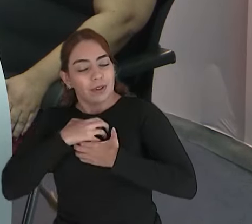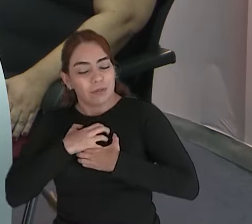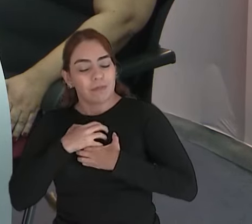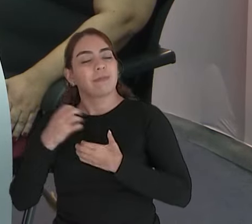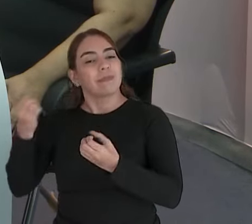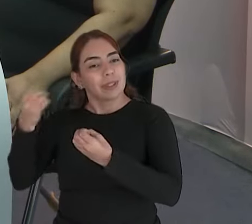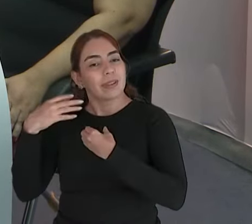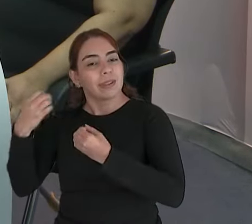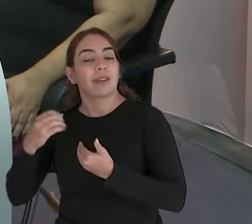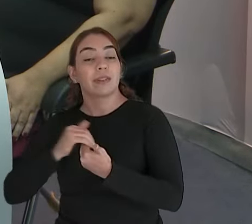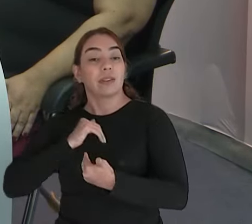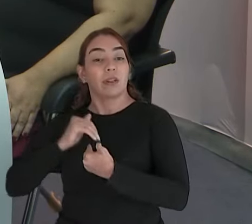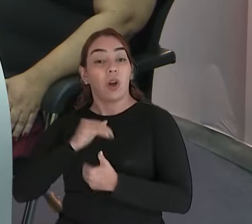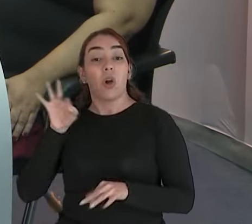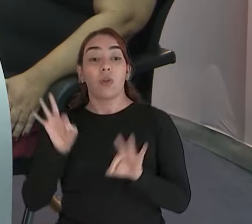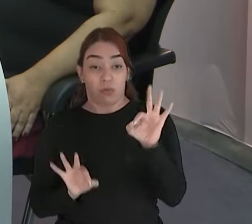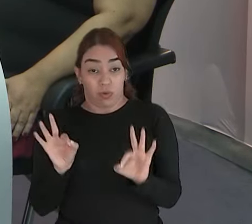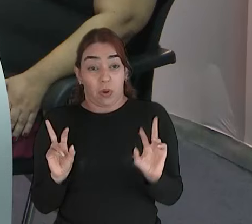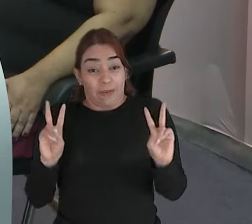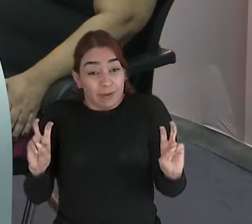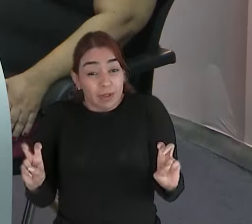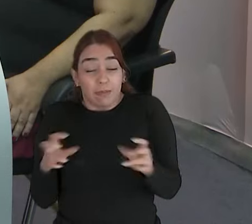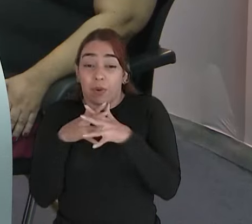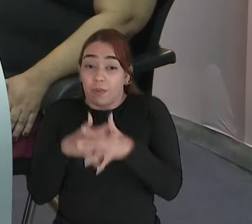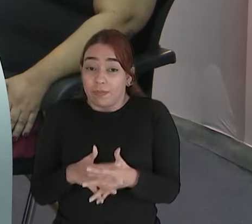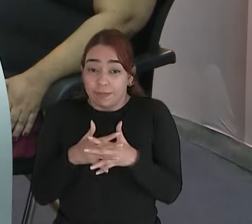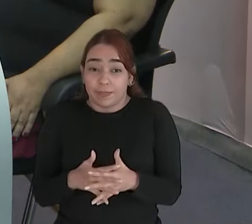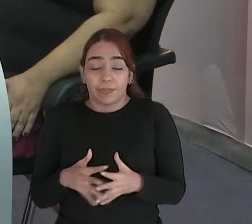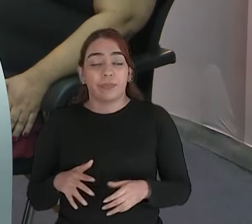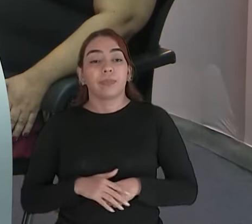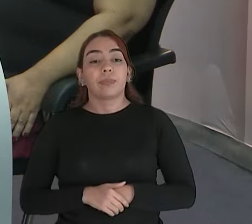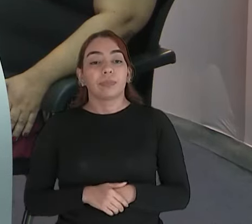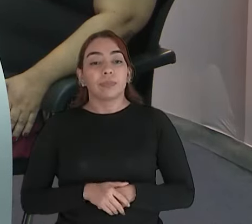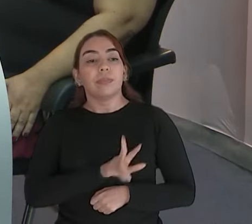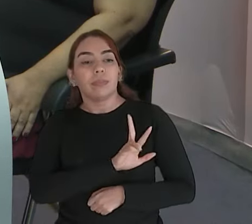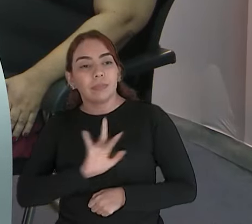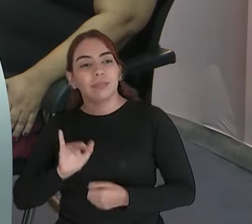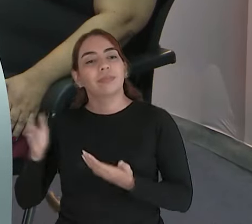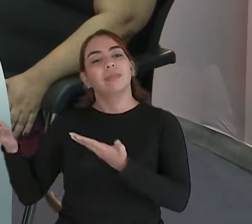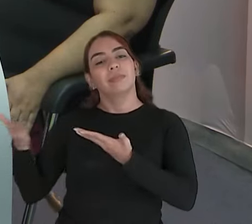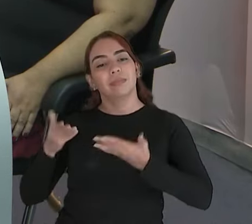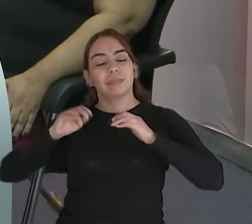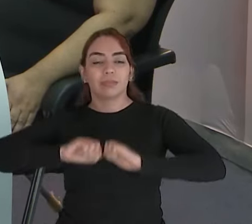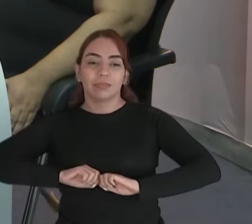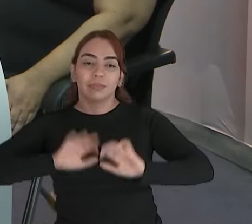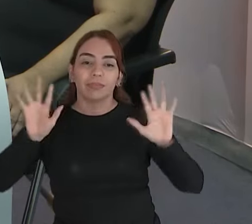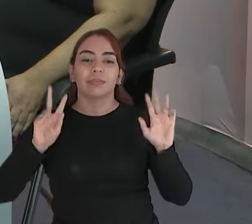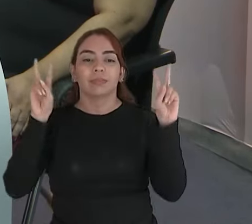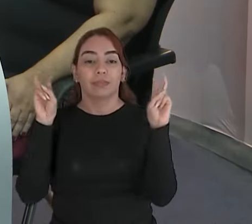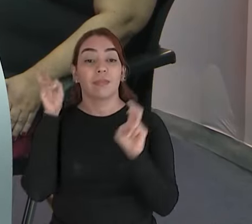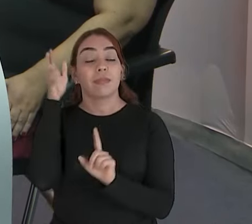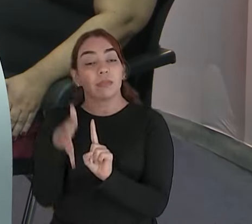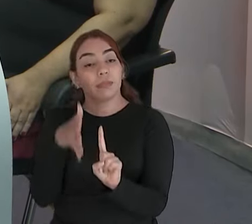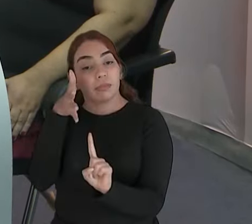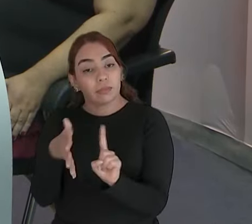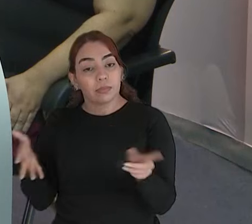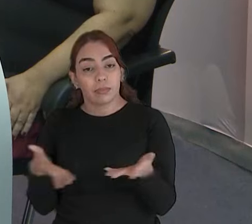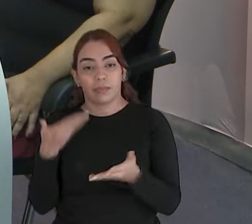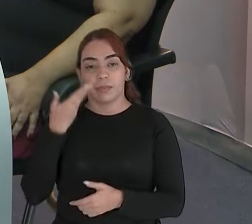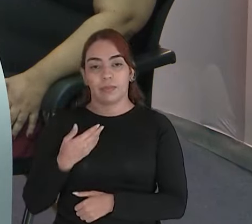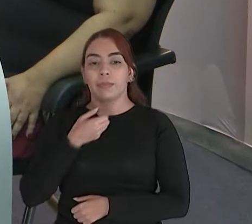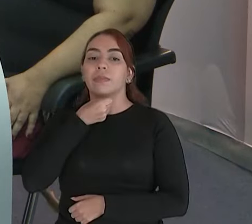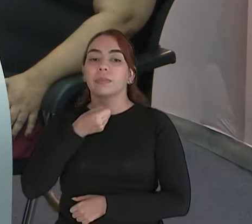essa fase tão complicada e cheia de desafios? Para esclarecer essas e outras dúvidas, eu, Luciana